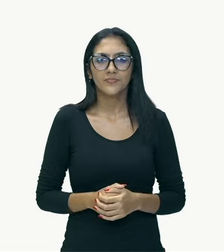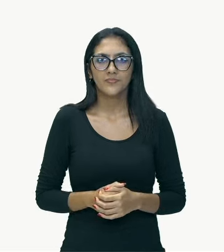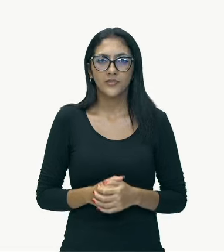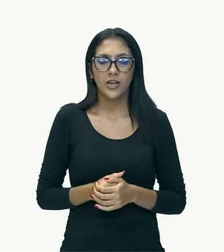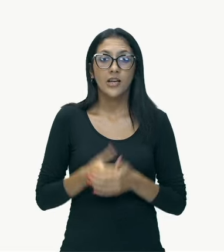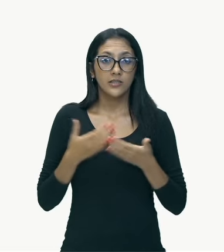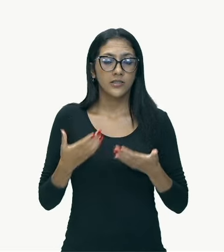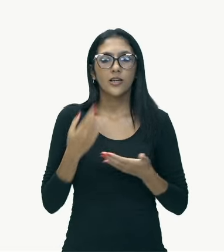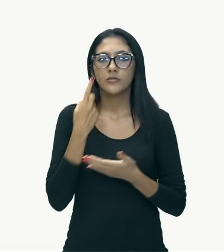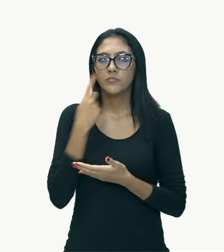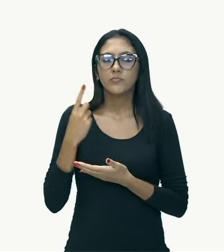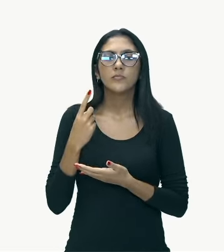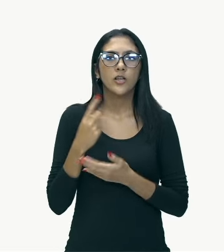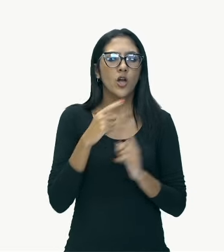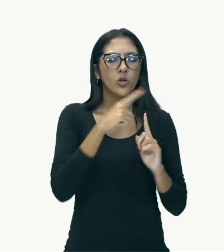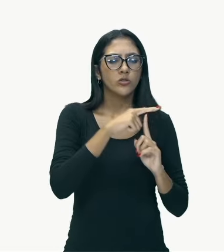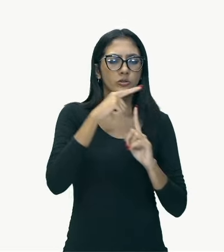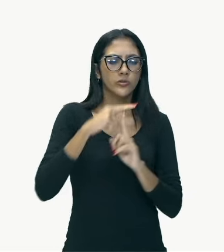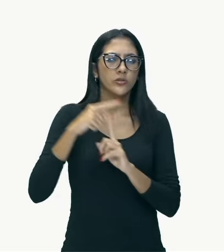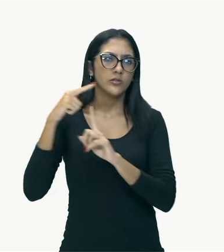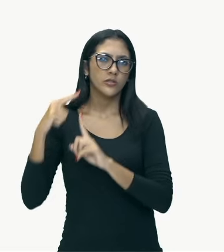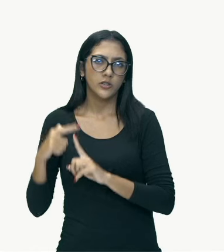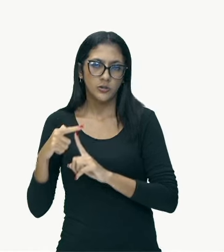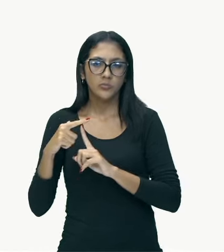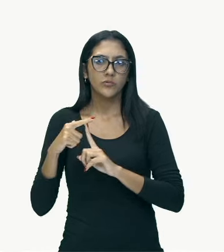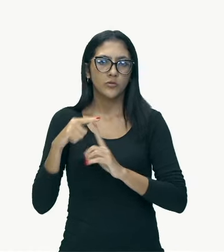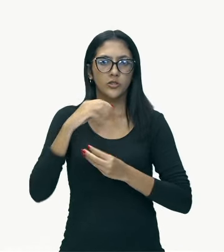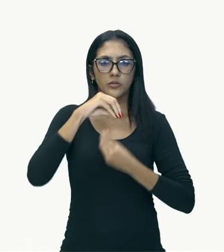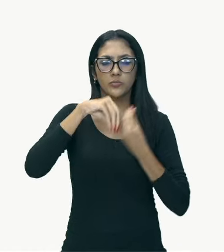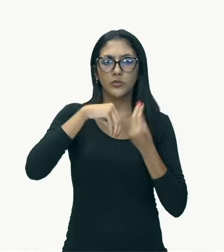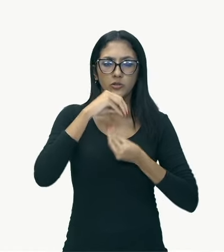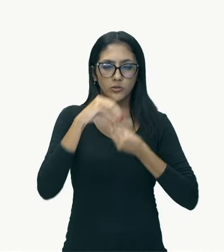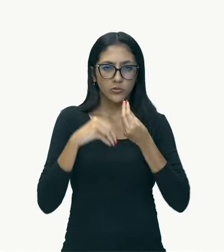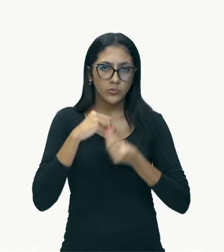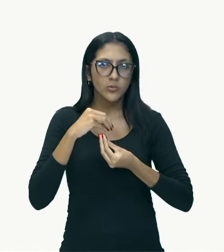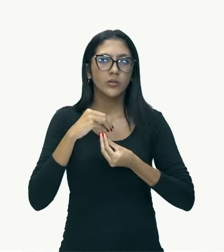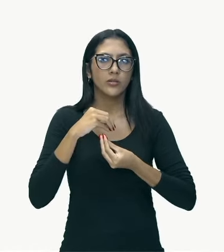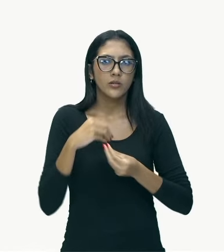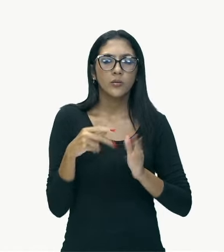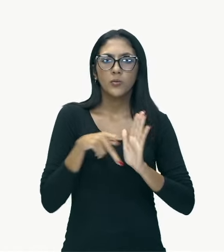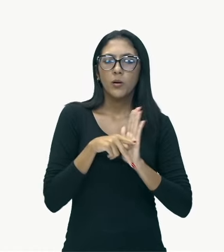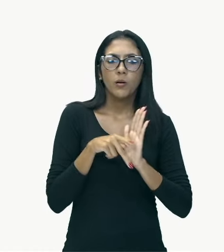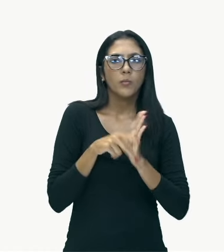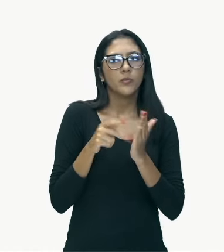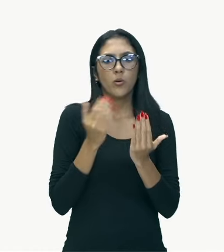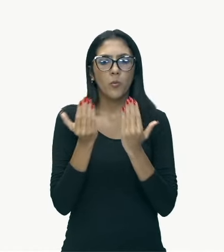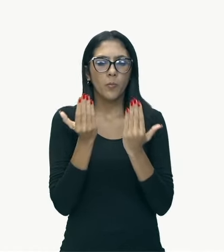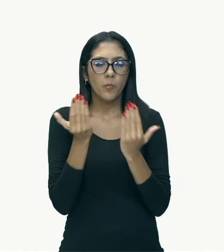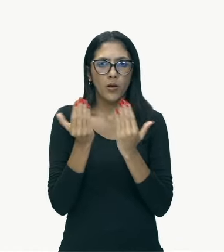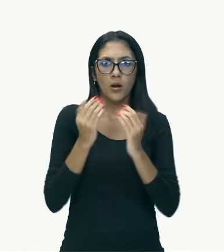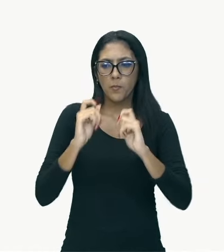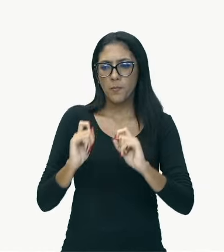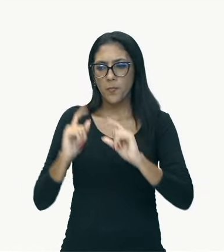aqui, sabe que tipo de mistura eu tenho quando as partículas são maiores, né?